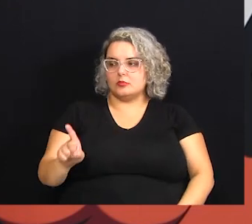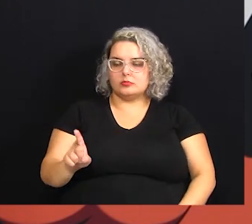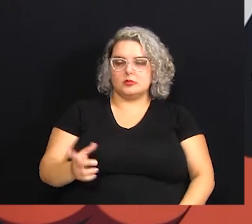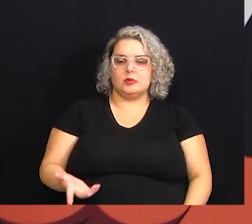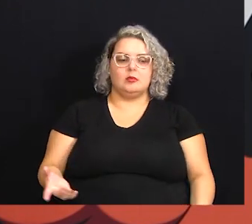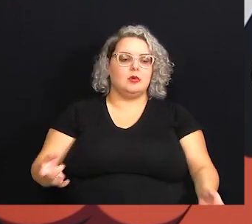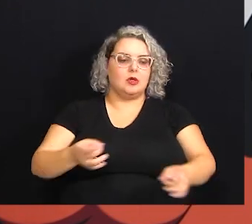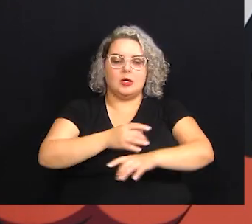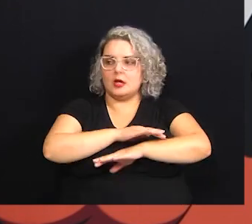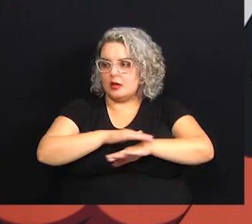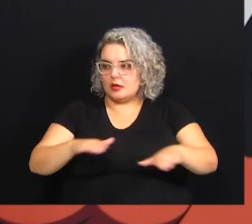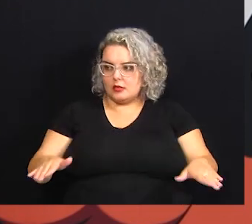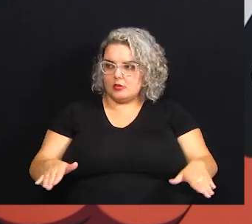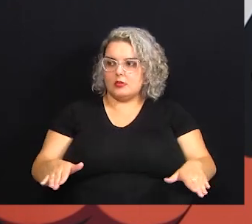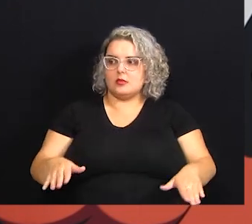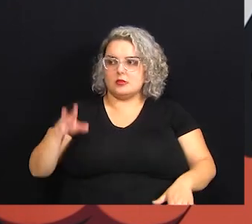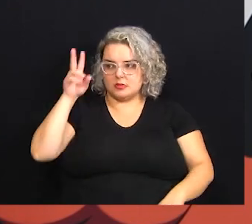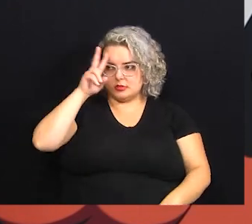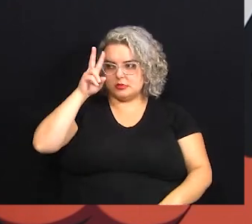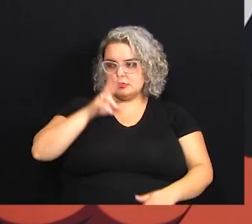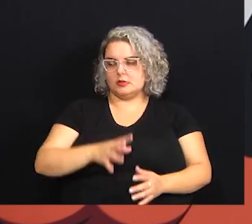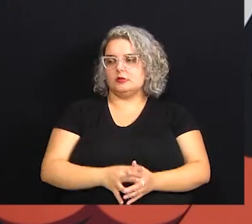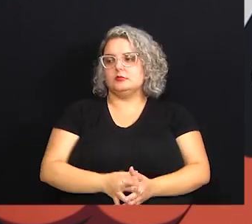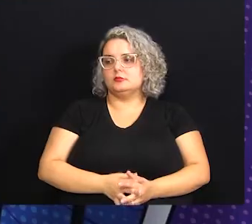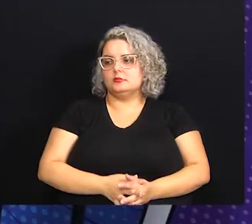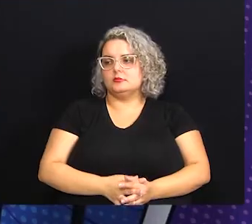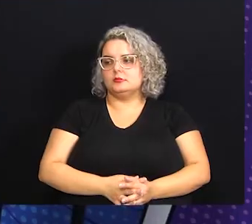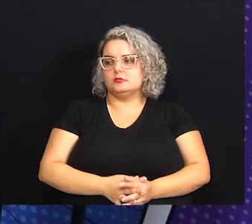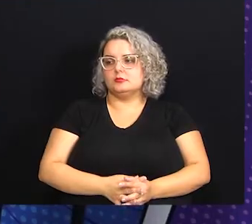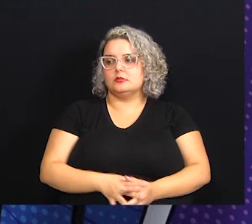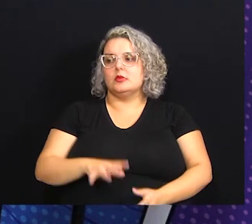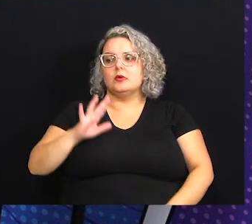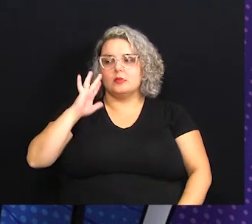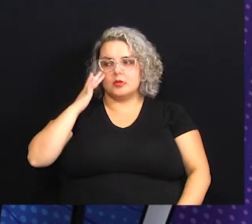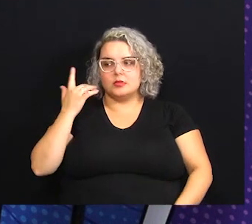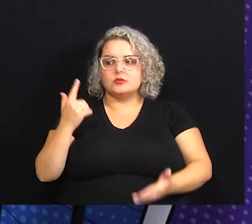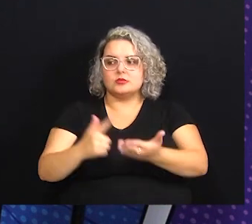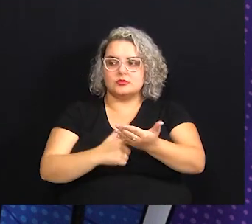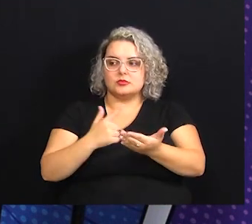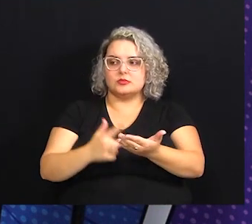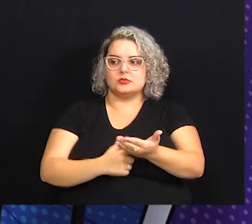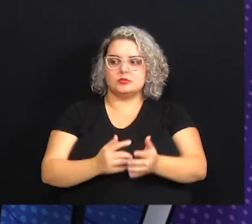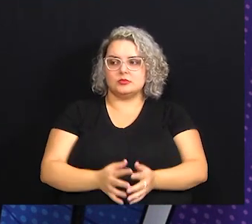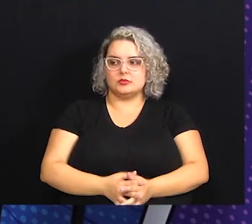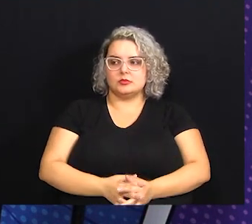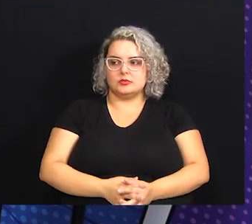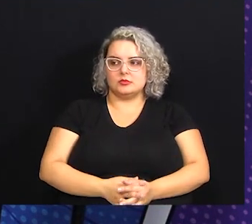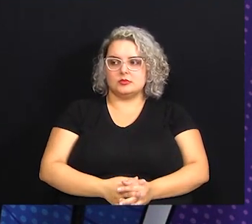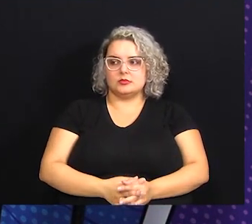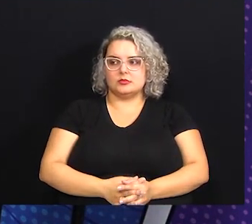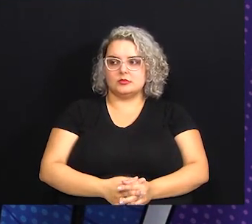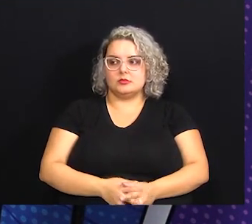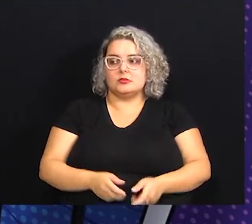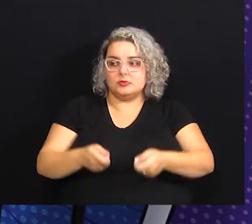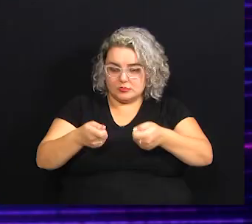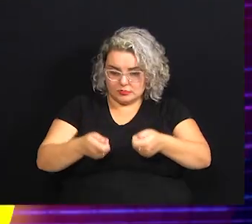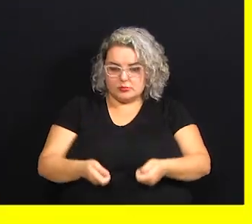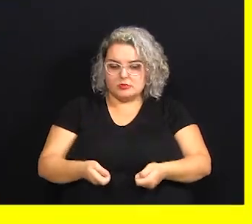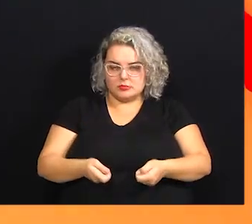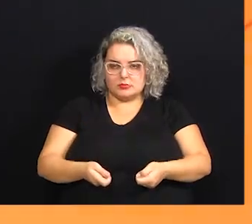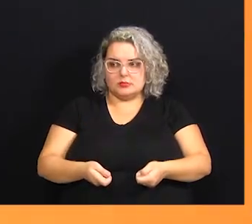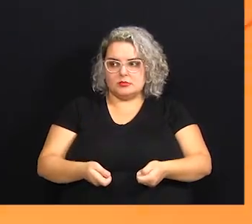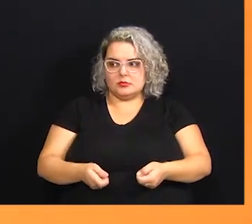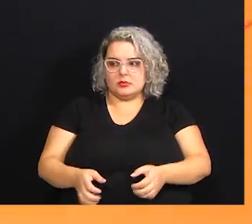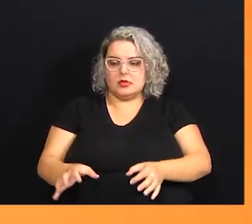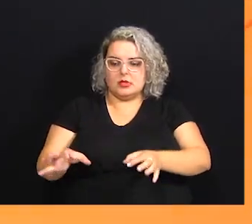não? Acaba nessa história? Eu acho que o livro ele conseguiu de forma bastante concisa,